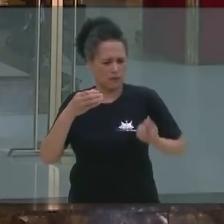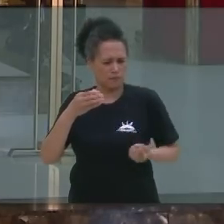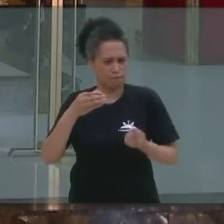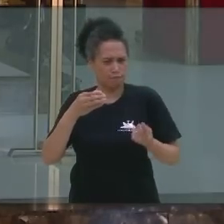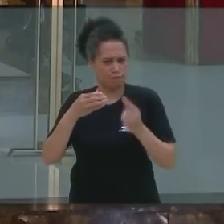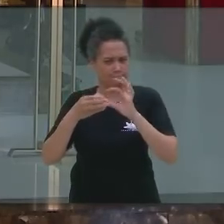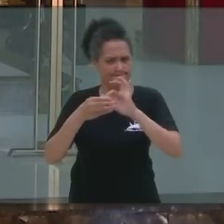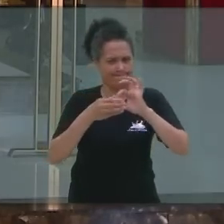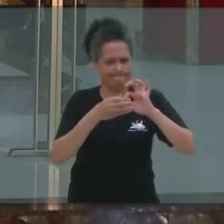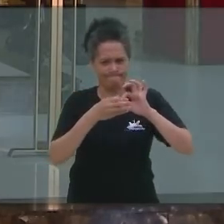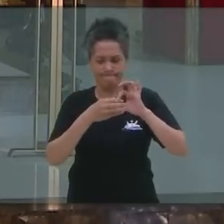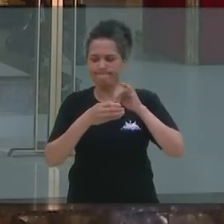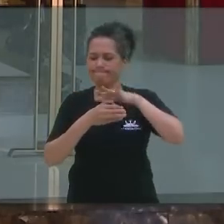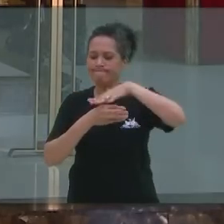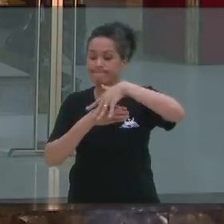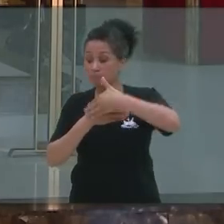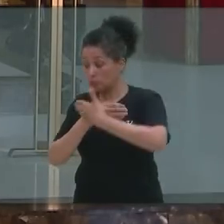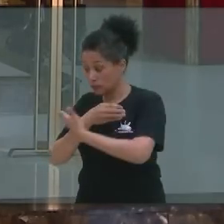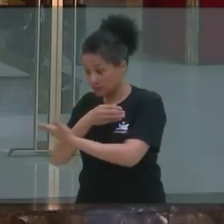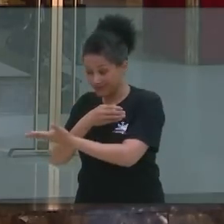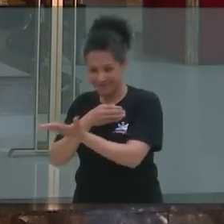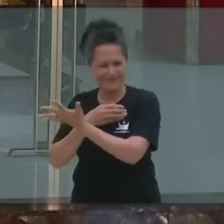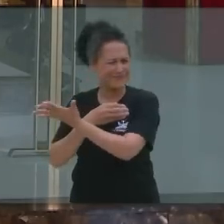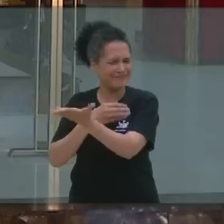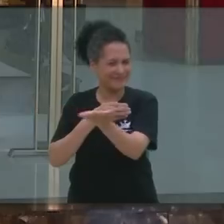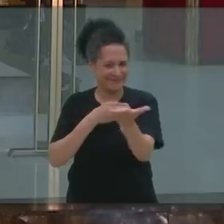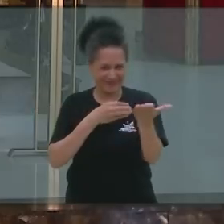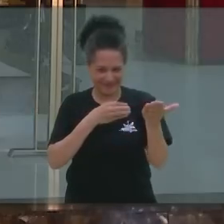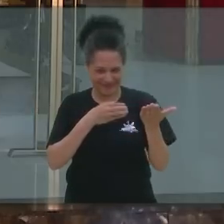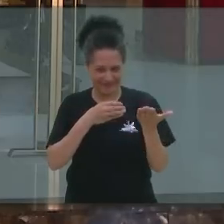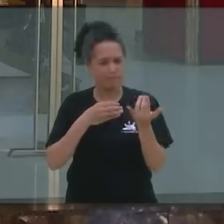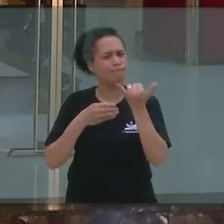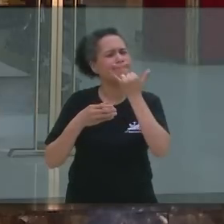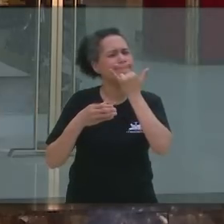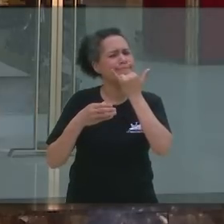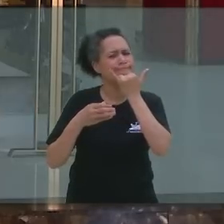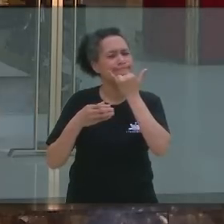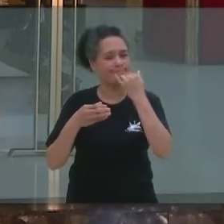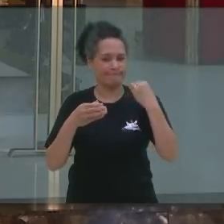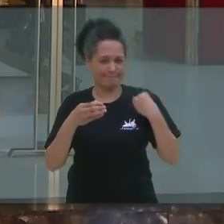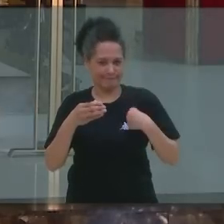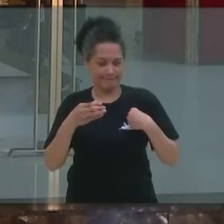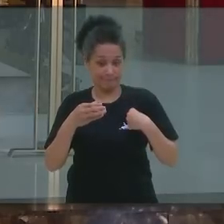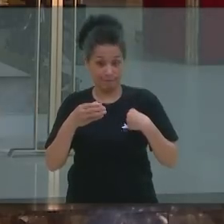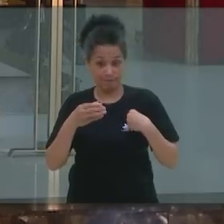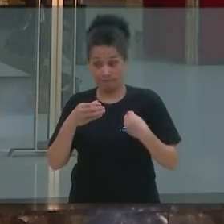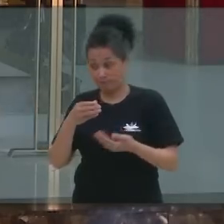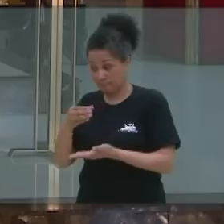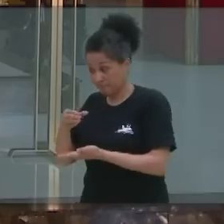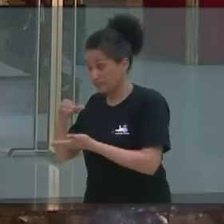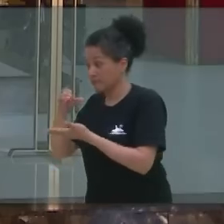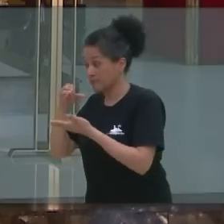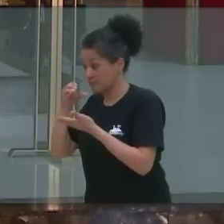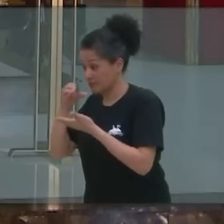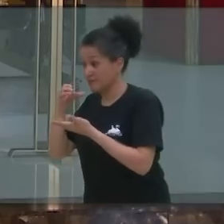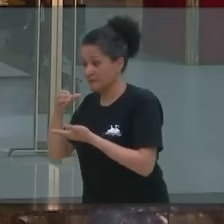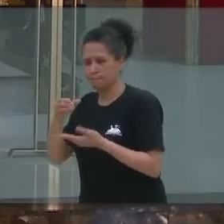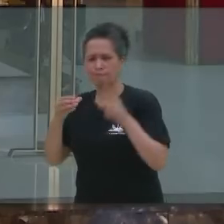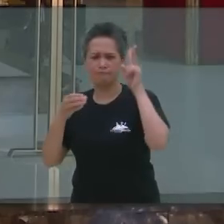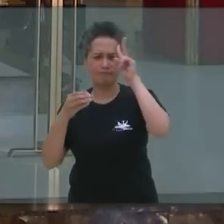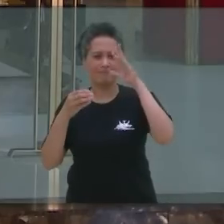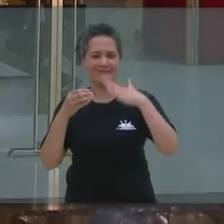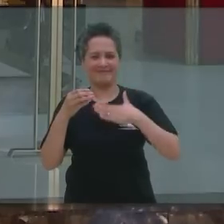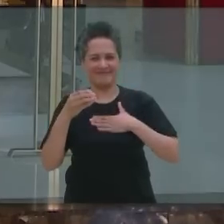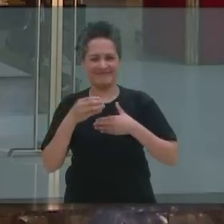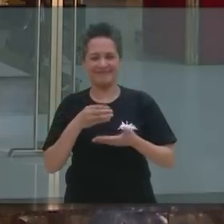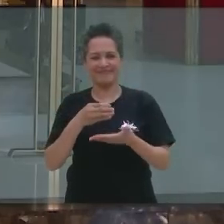da nova e eterna aliança, que será derramado por vós e por todos para a remissão dos pecados. Fazei isto em memória